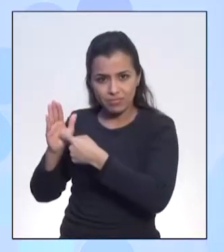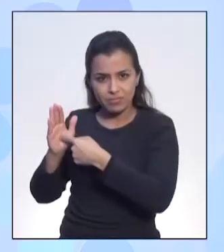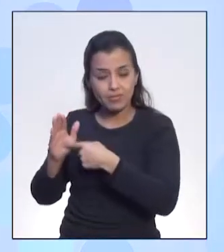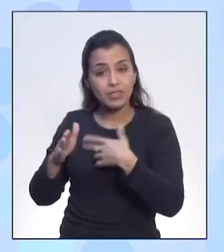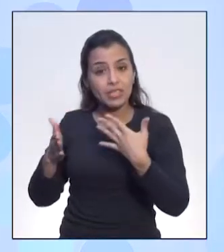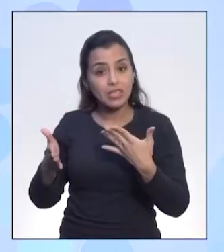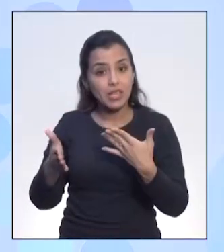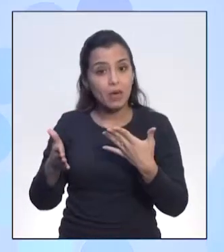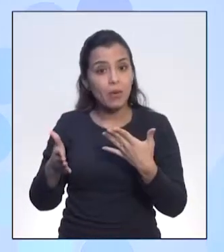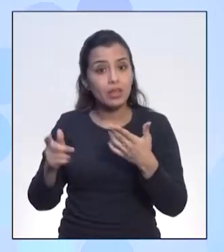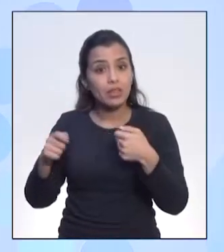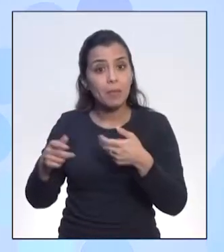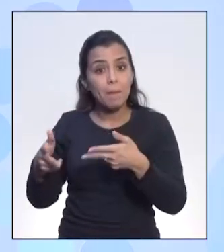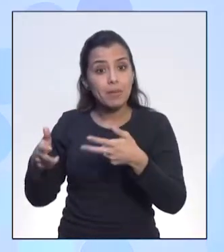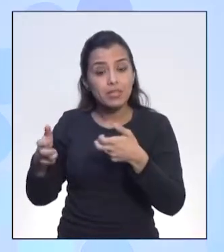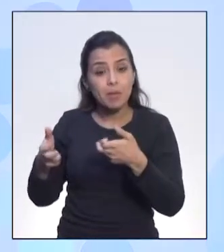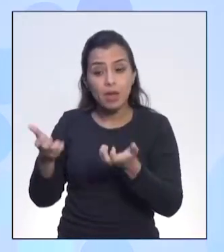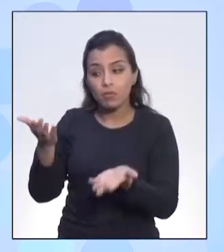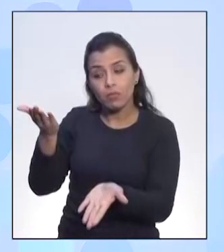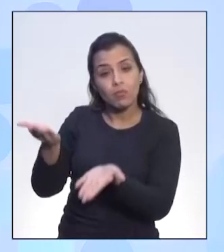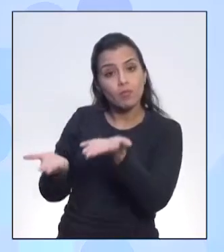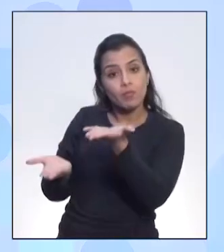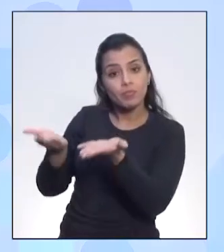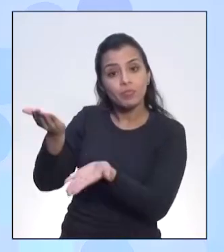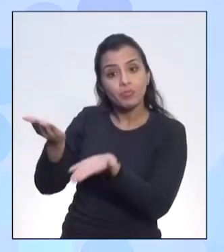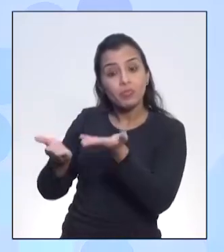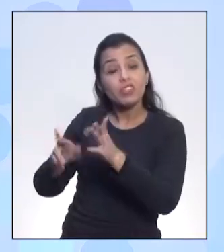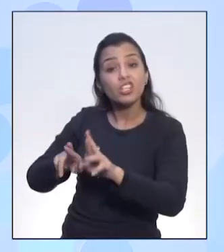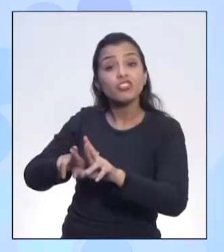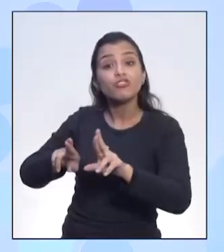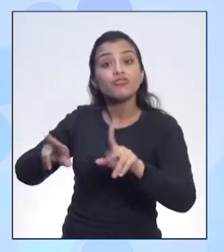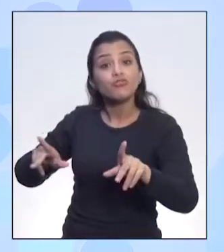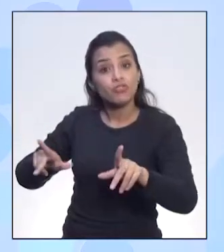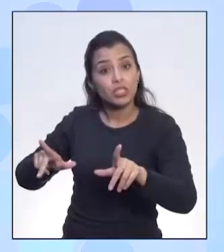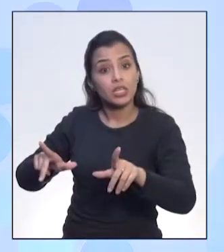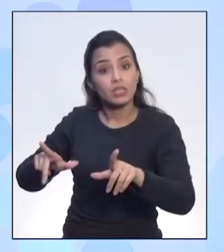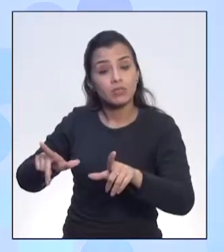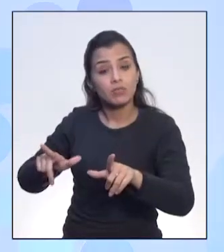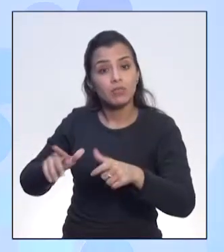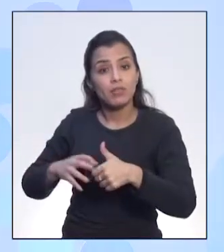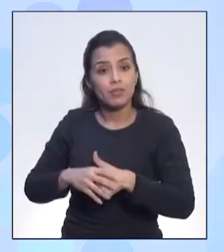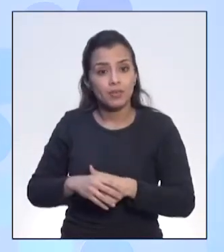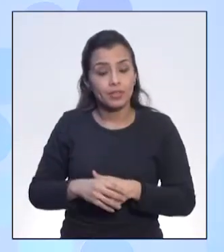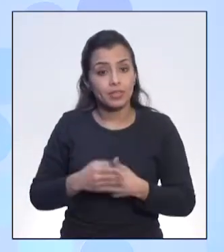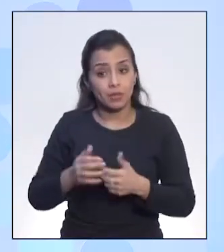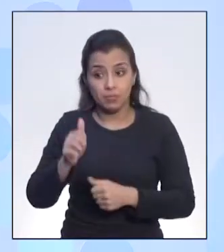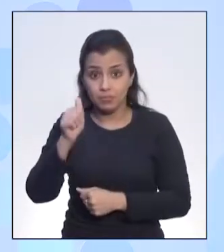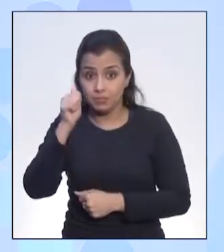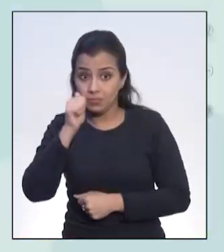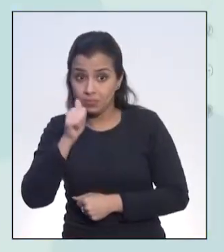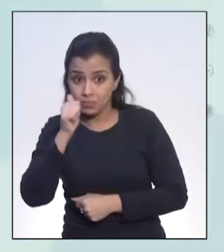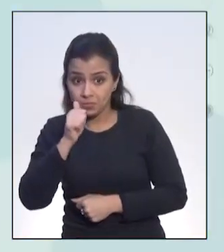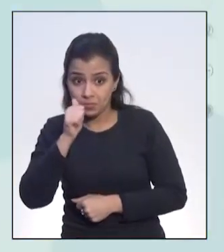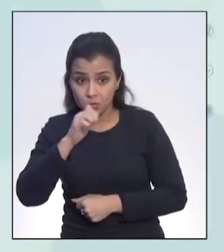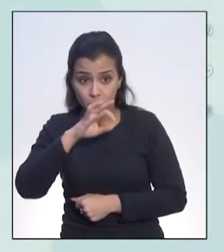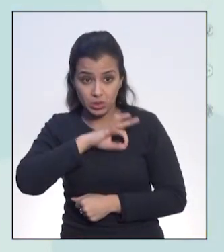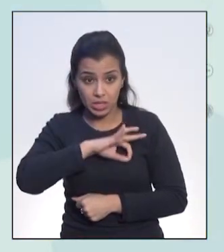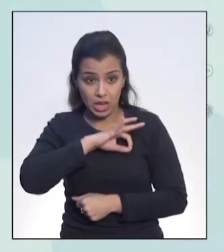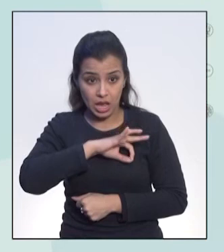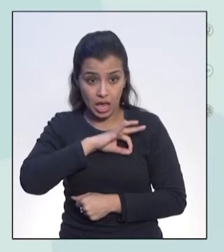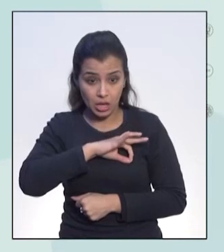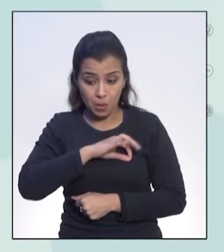aqui nós temos a relação das diferenças dos rendimentos. Então, as mulheres ganham, em média, R$